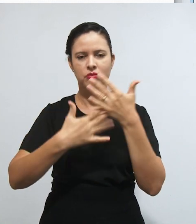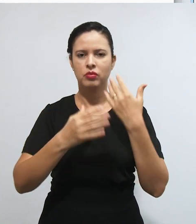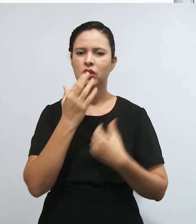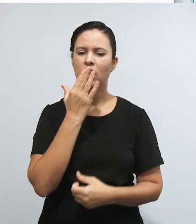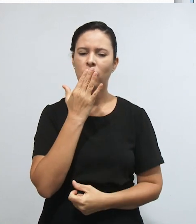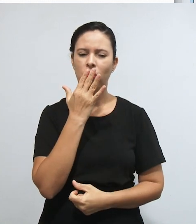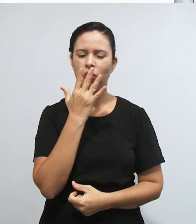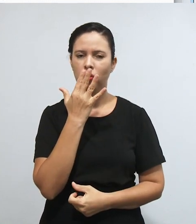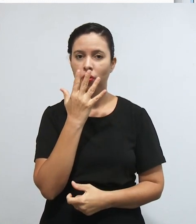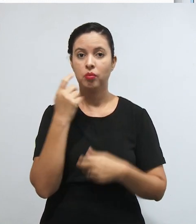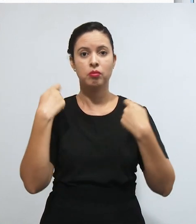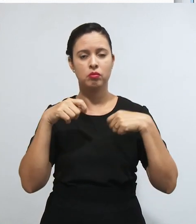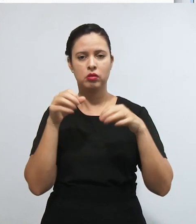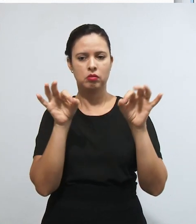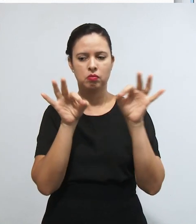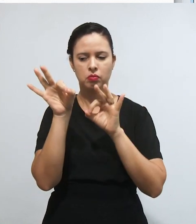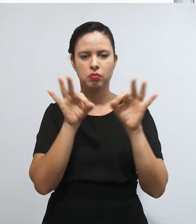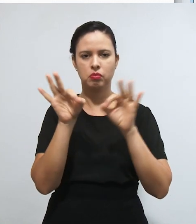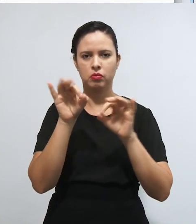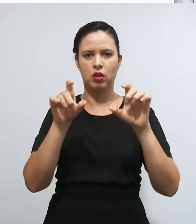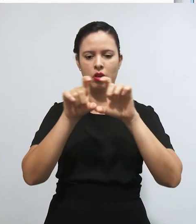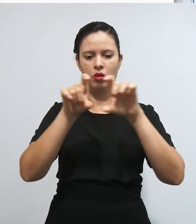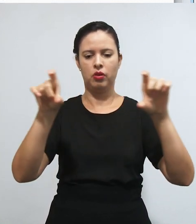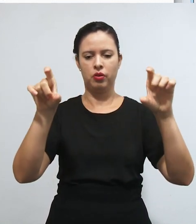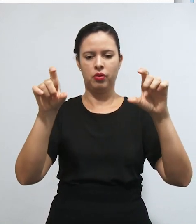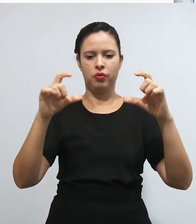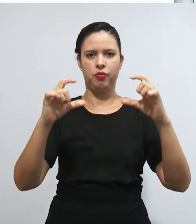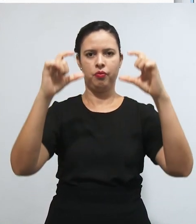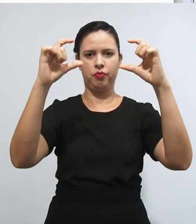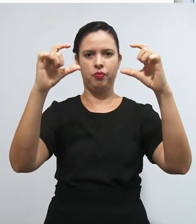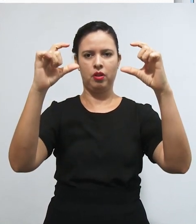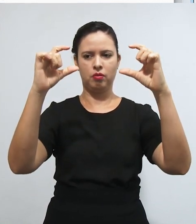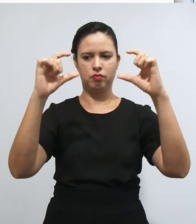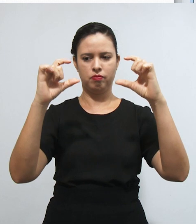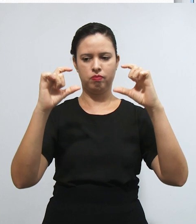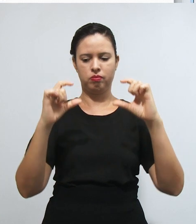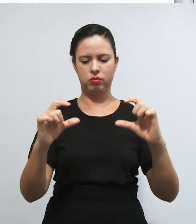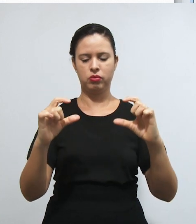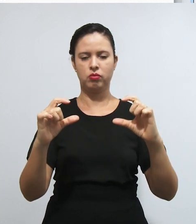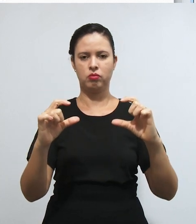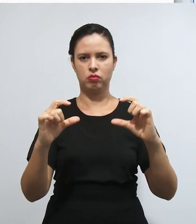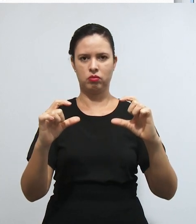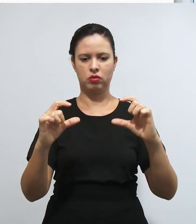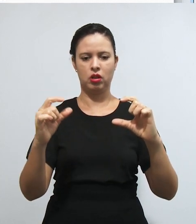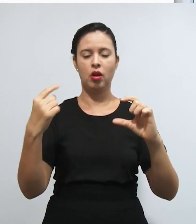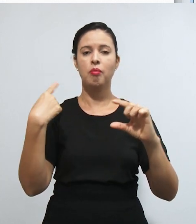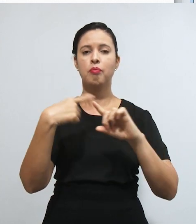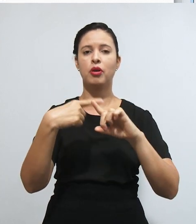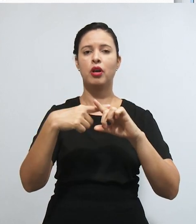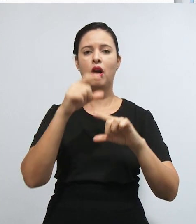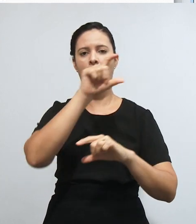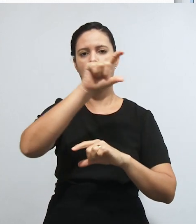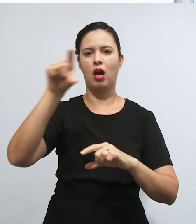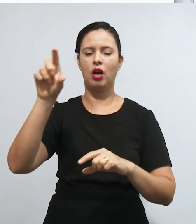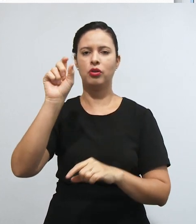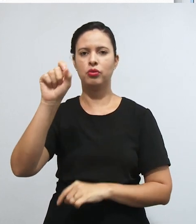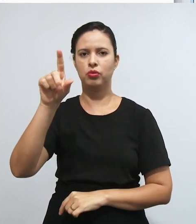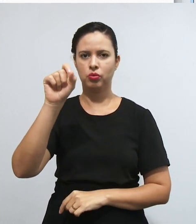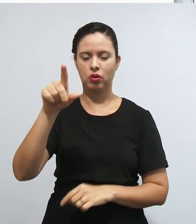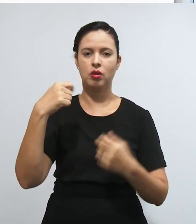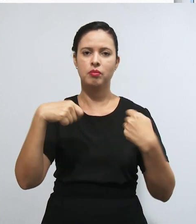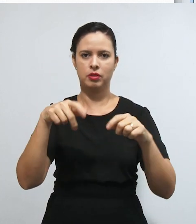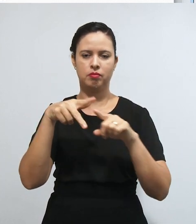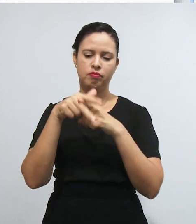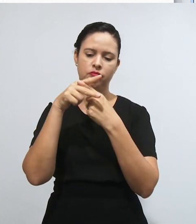um pouco comprometida a leitura, né? Porque já ficou por cima dessa faixa azul que foi criada pelo design, então você vai ter que ter o